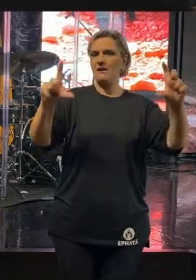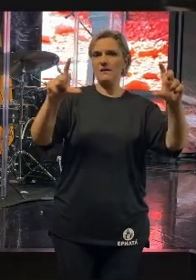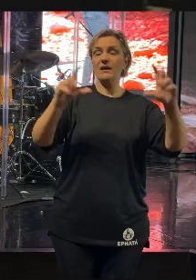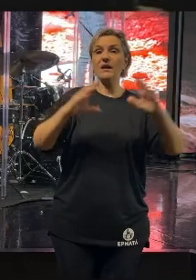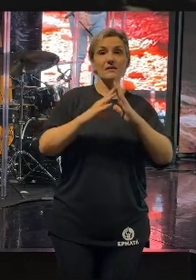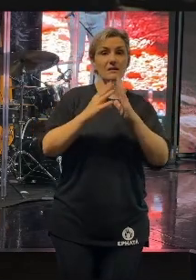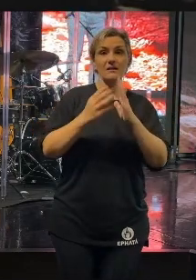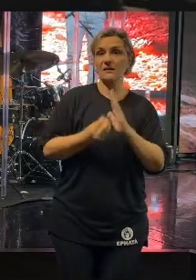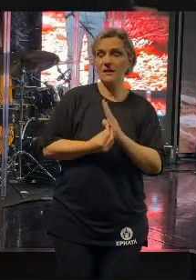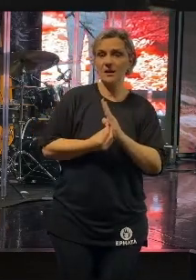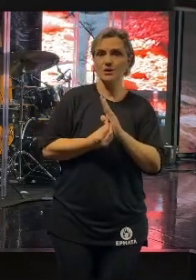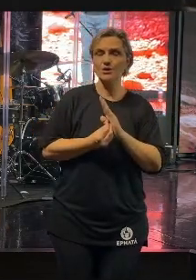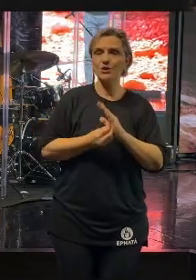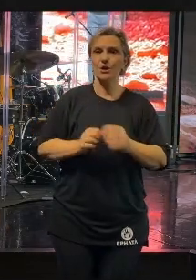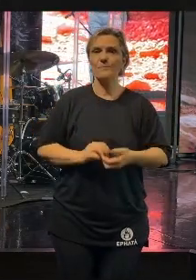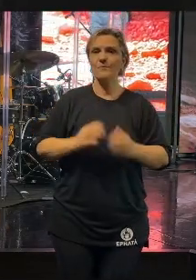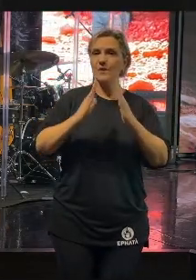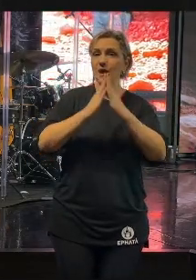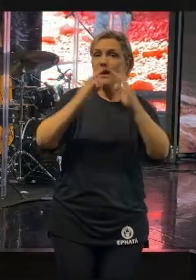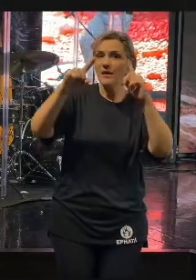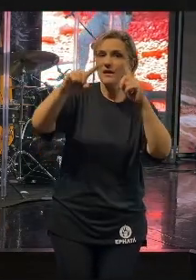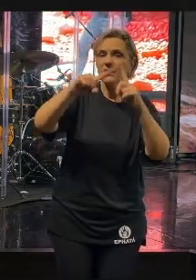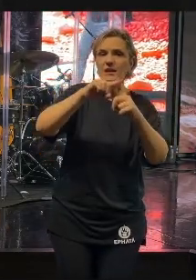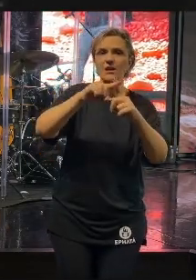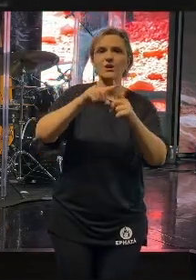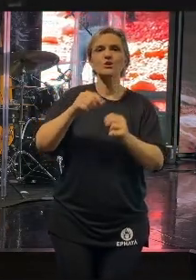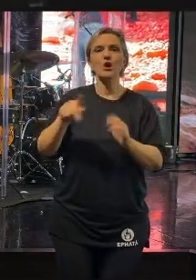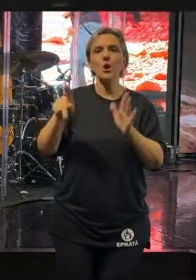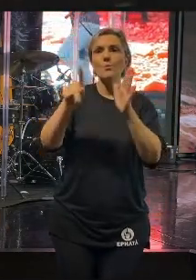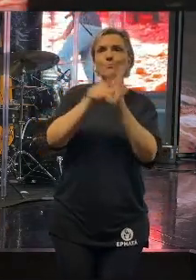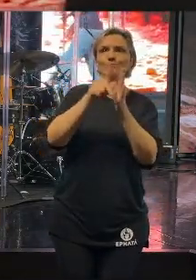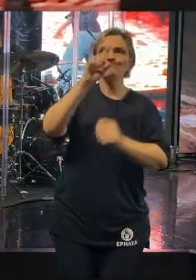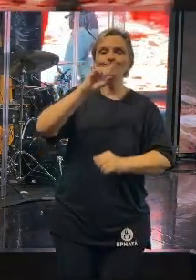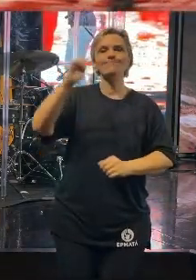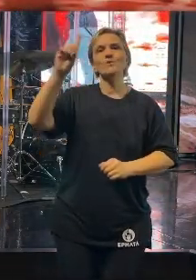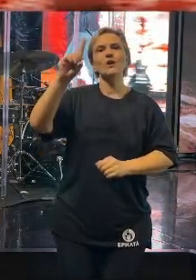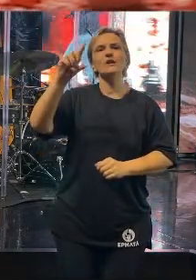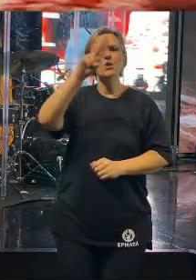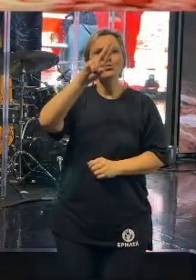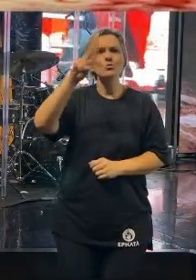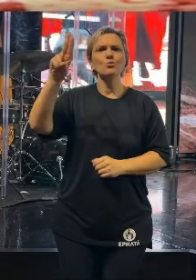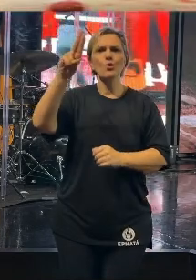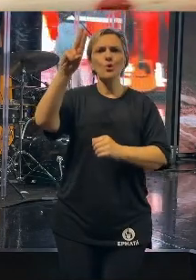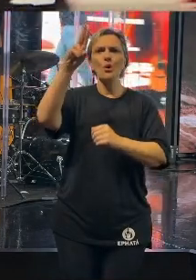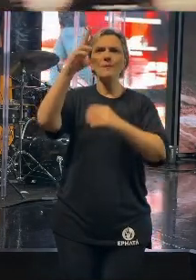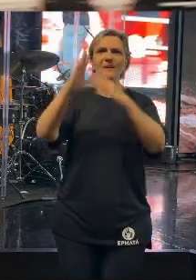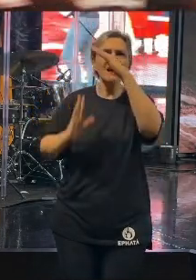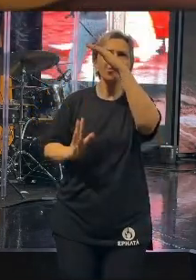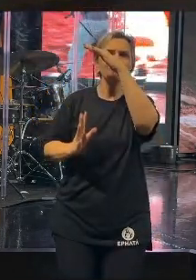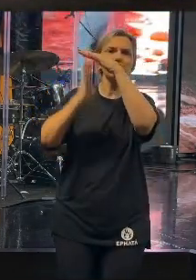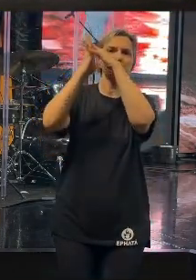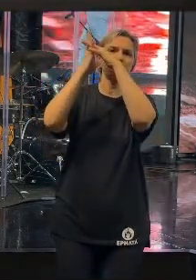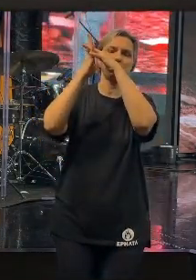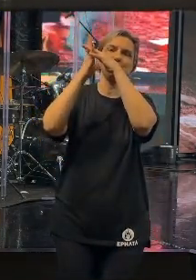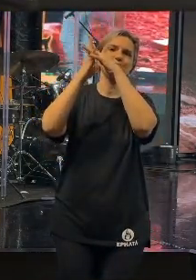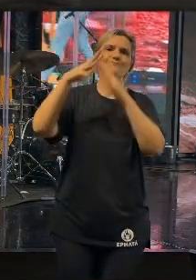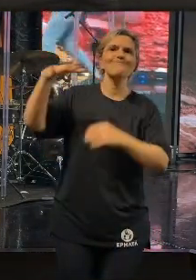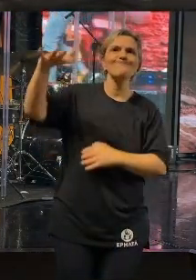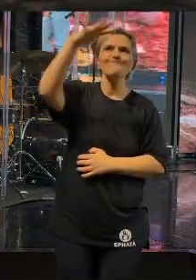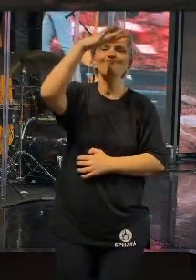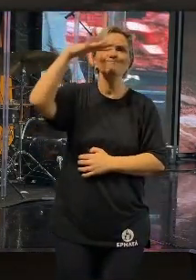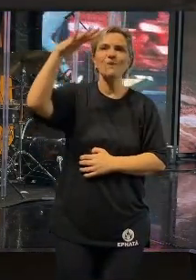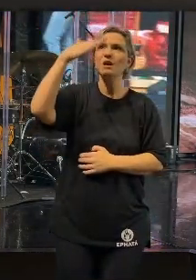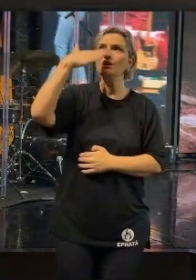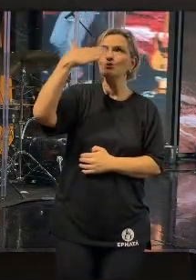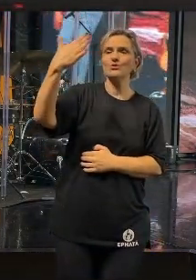da igreja tem um nome que carrega poder e autoridade, um nome que está acima de todo nome, e que